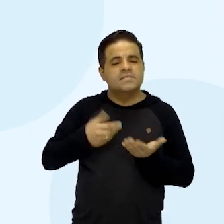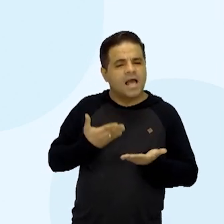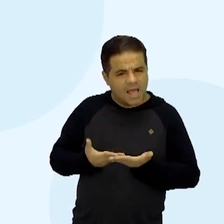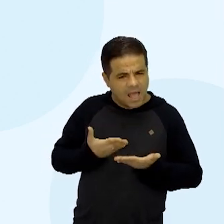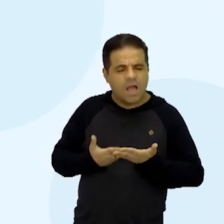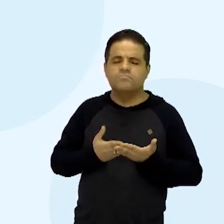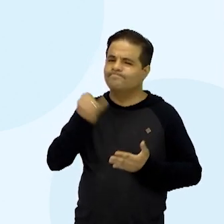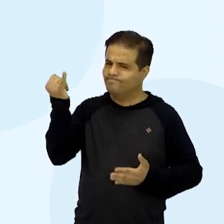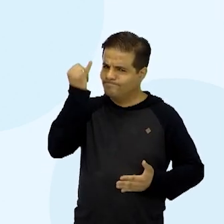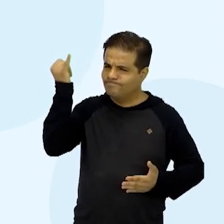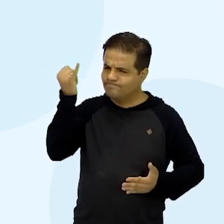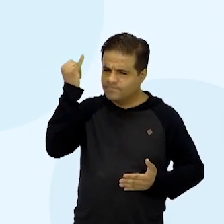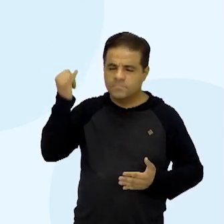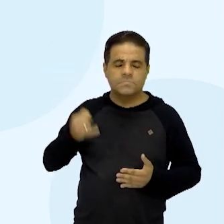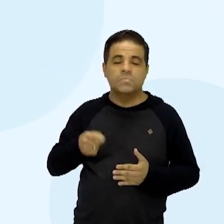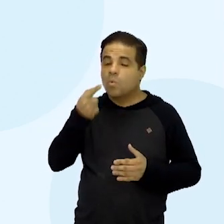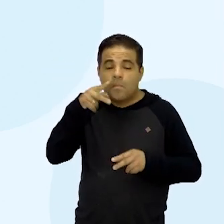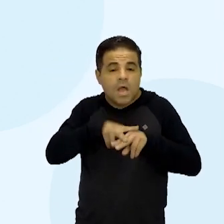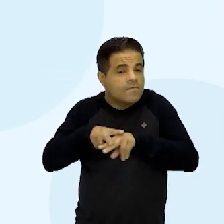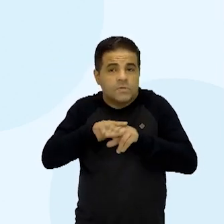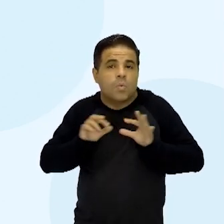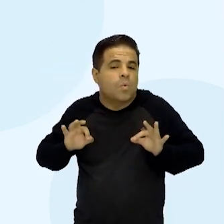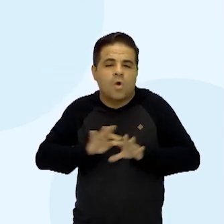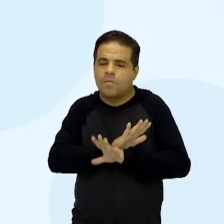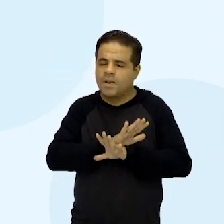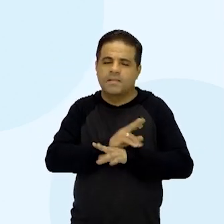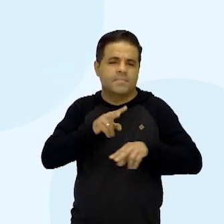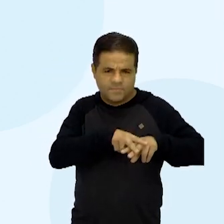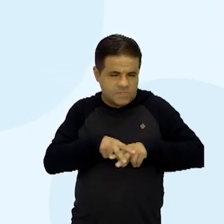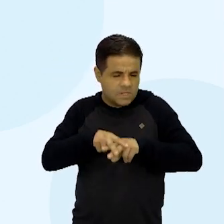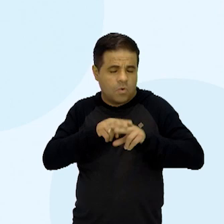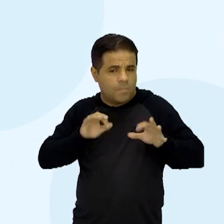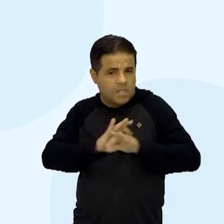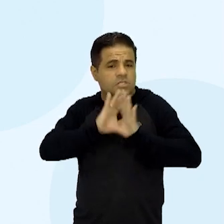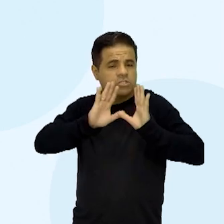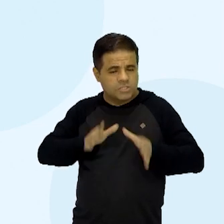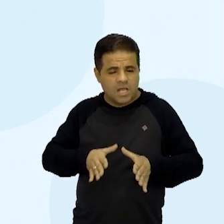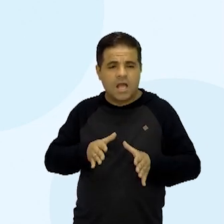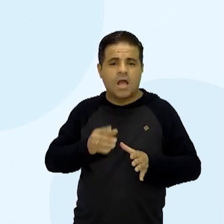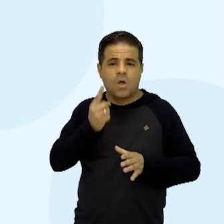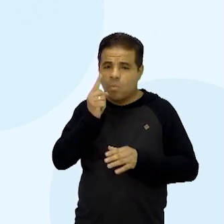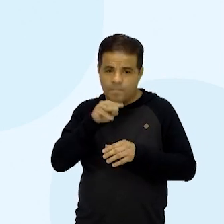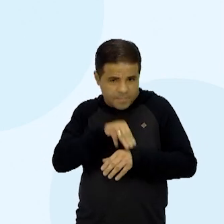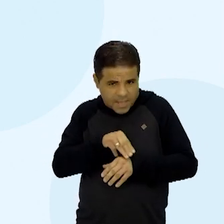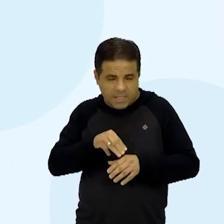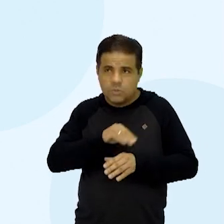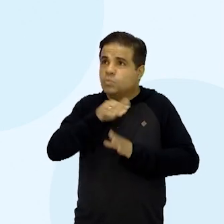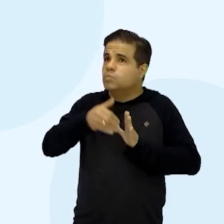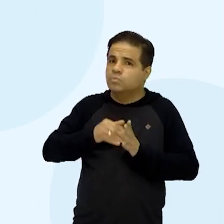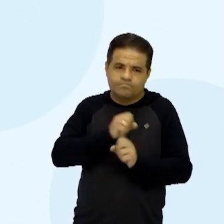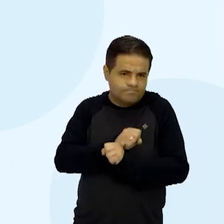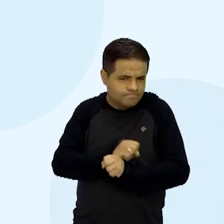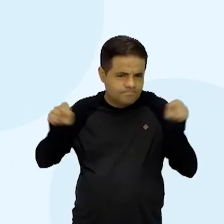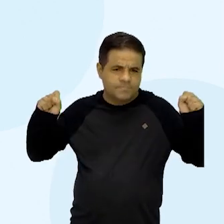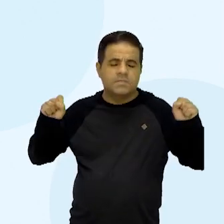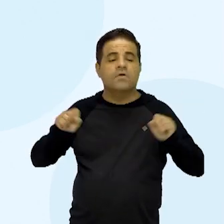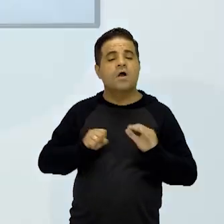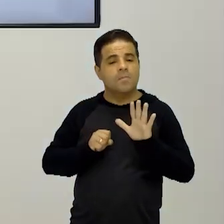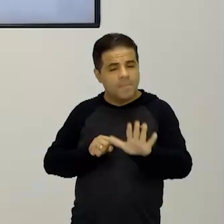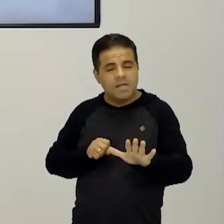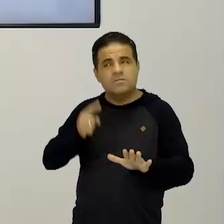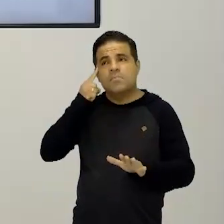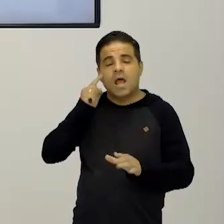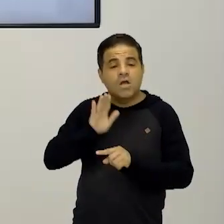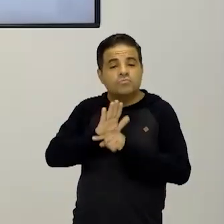super importante, assim, não como uma revisão completa, porque revisar completo o que a gente viu em um bimestre todo é impossível, mas para que vocês